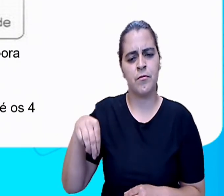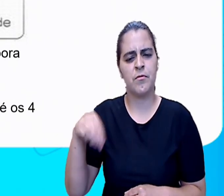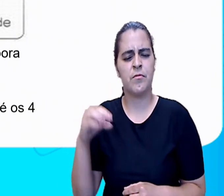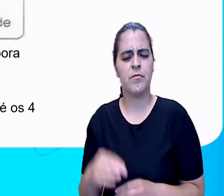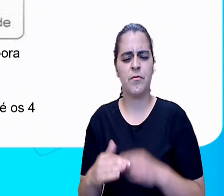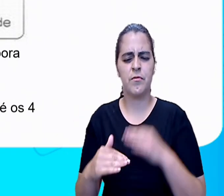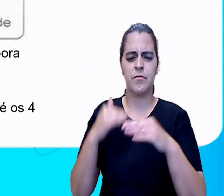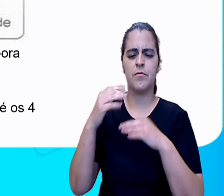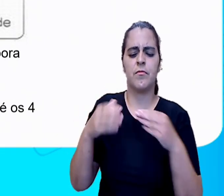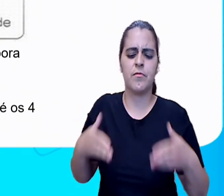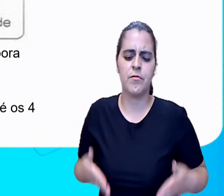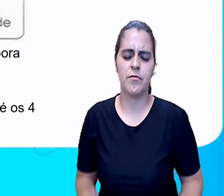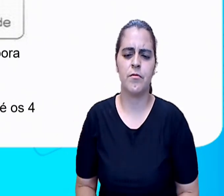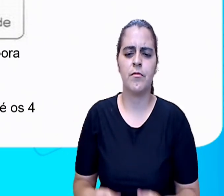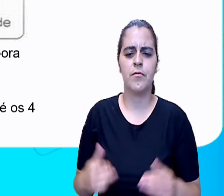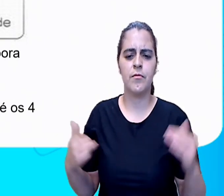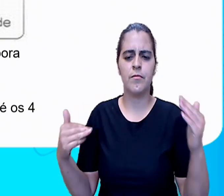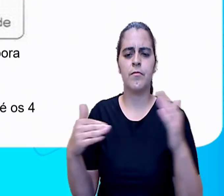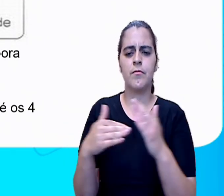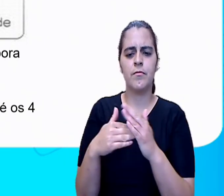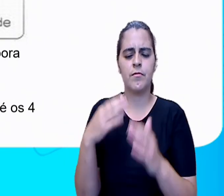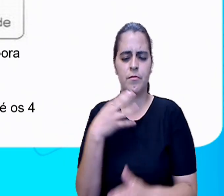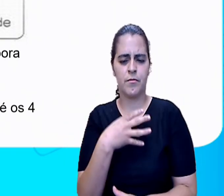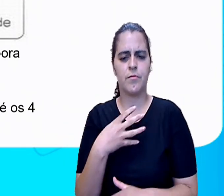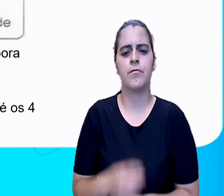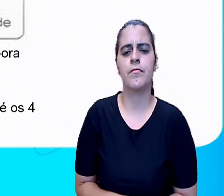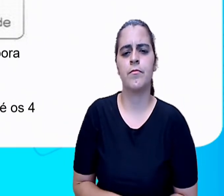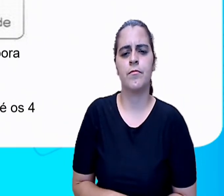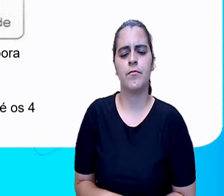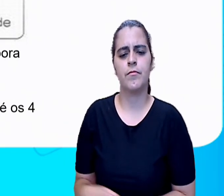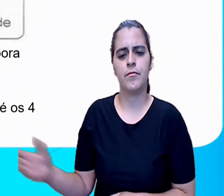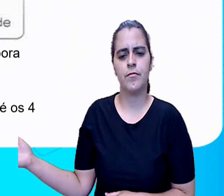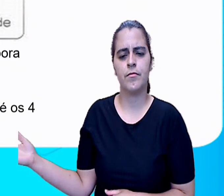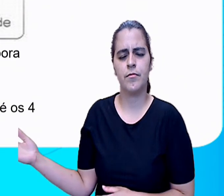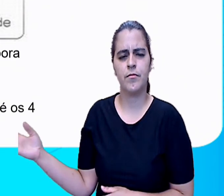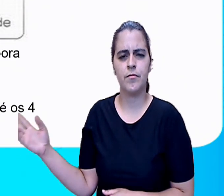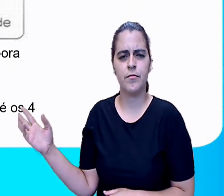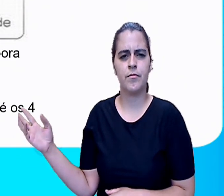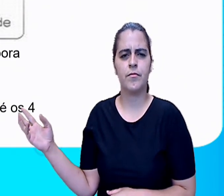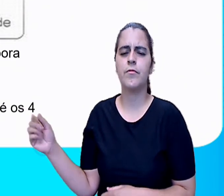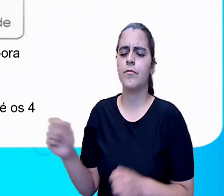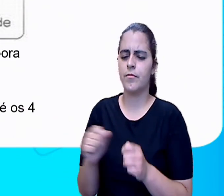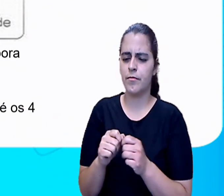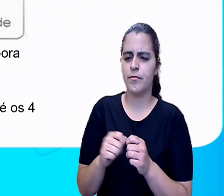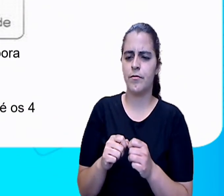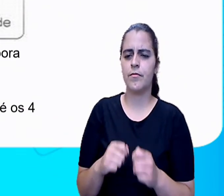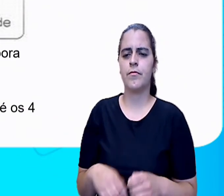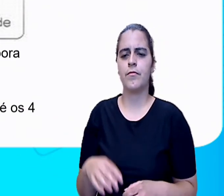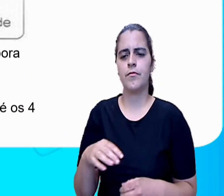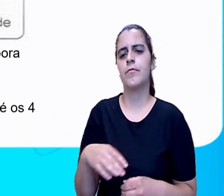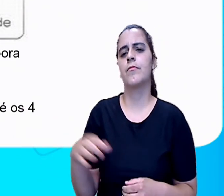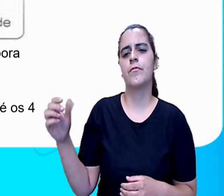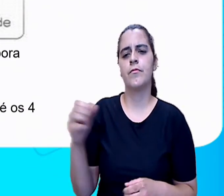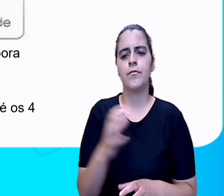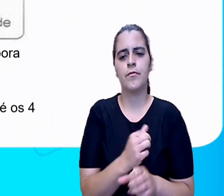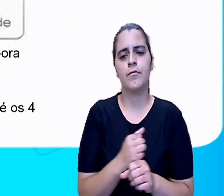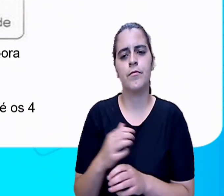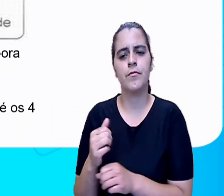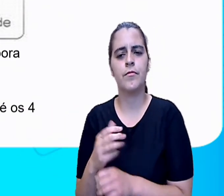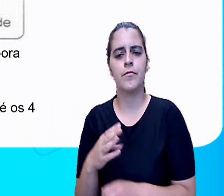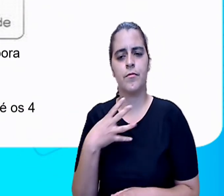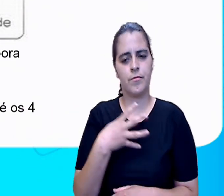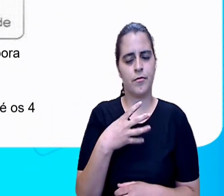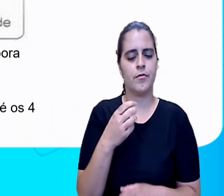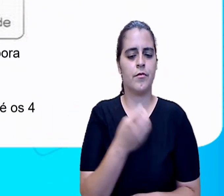seu nascimento até os 4 anos de idade? Aqui nós vamos fazer uma operação, ó. Aos 4 anos ela